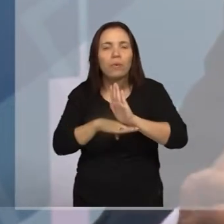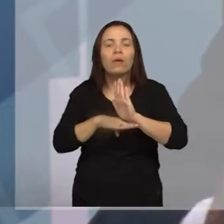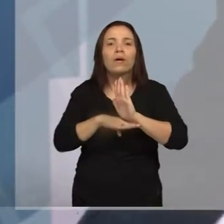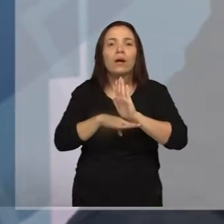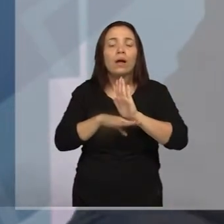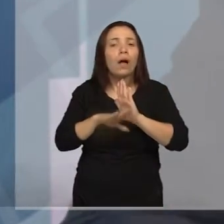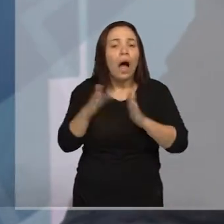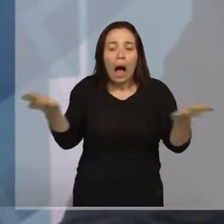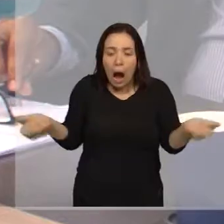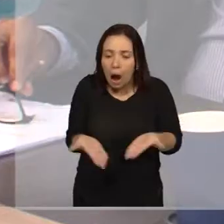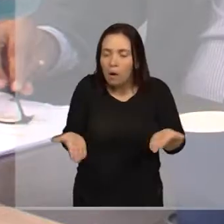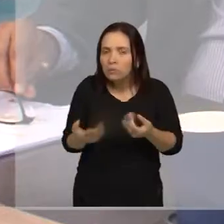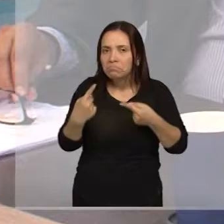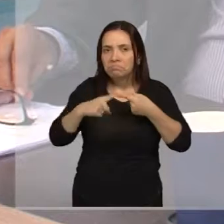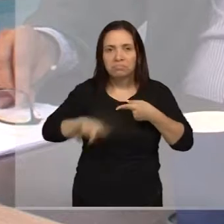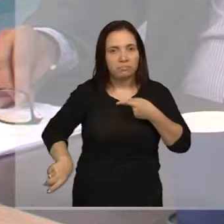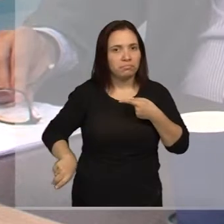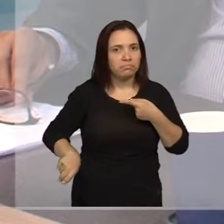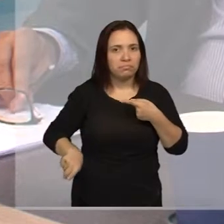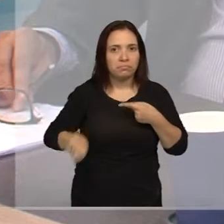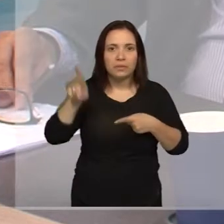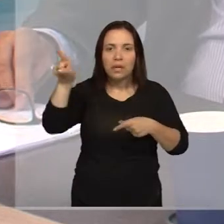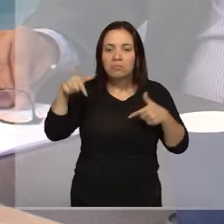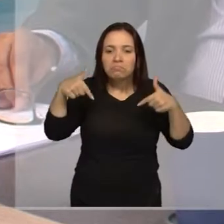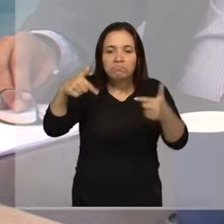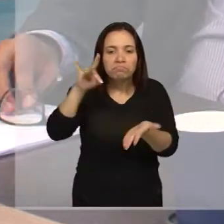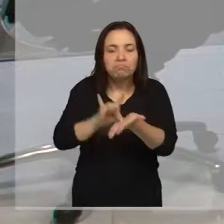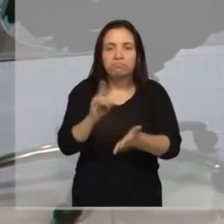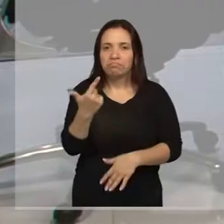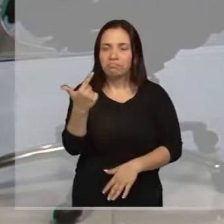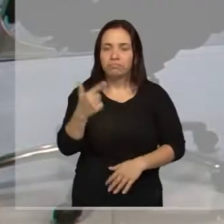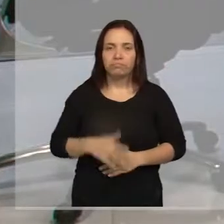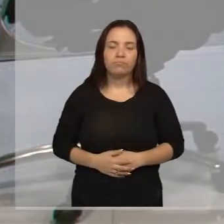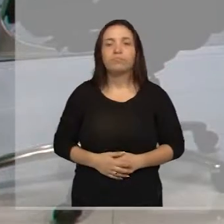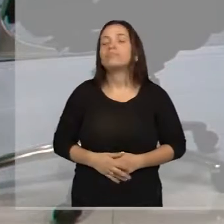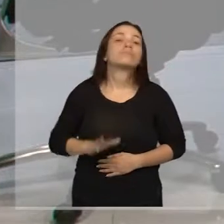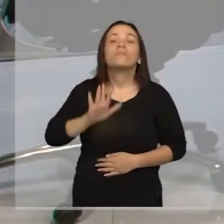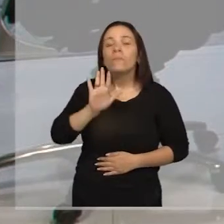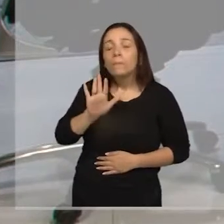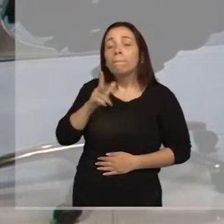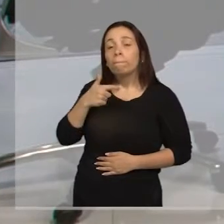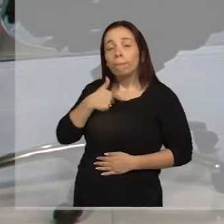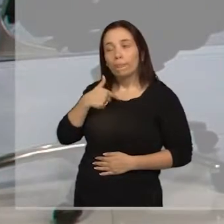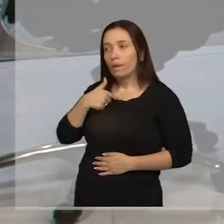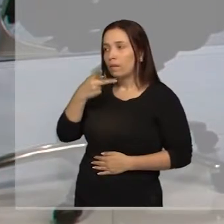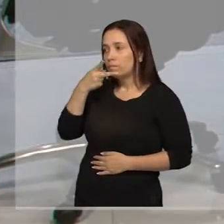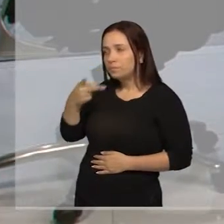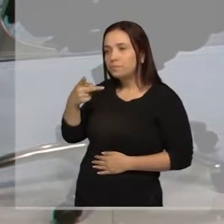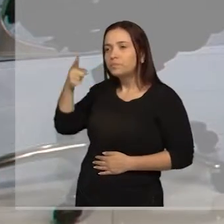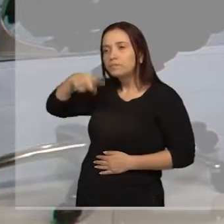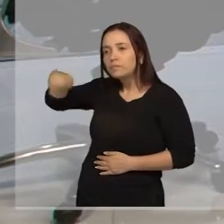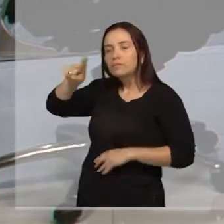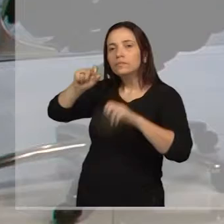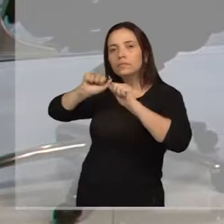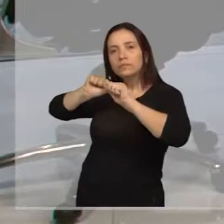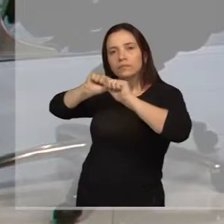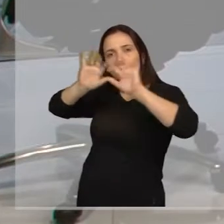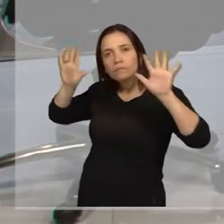diz, não se confirmam na prática. Deixa eu aqui colocar, e é meu papel, para que vocês